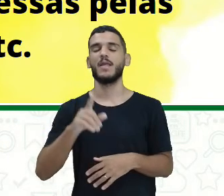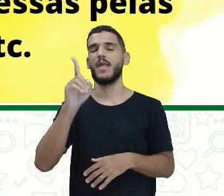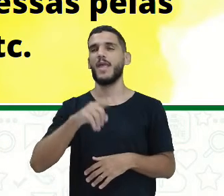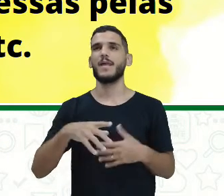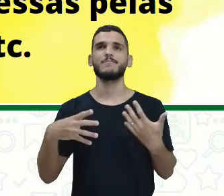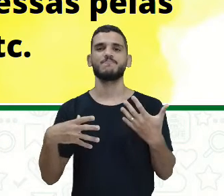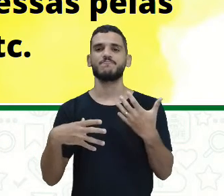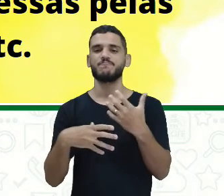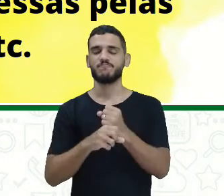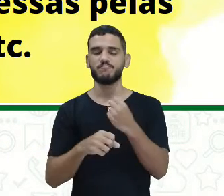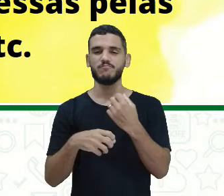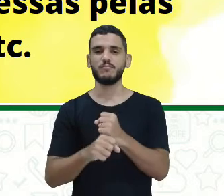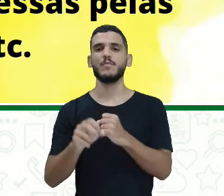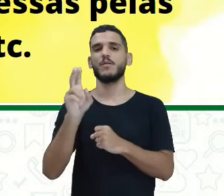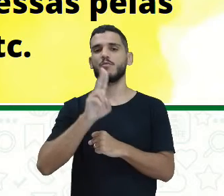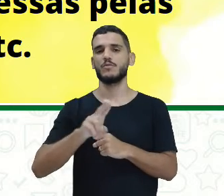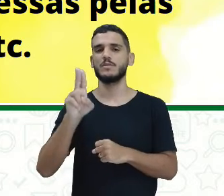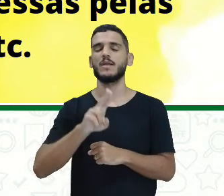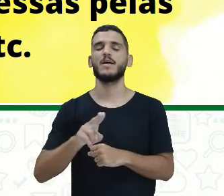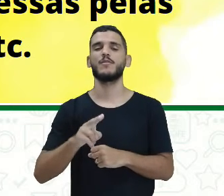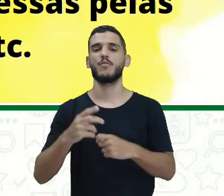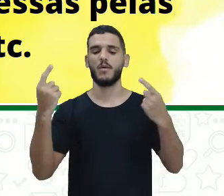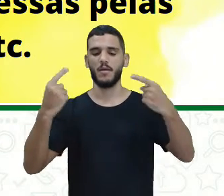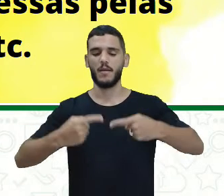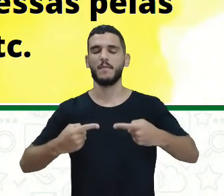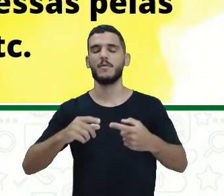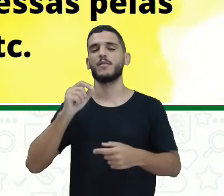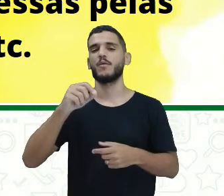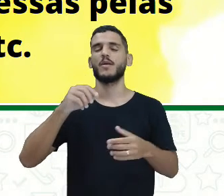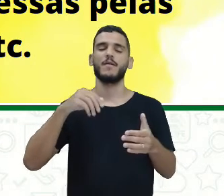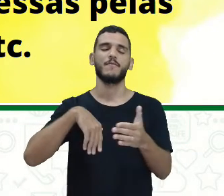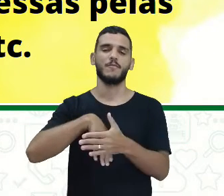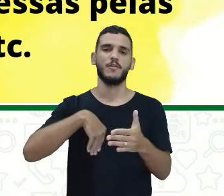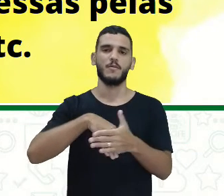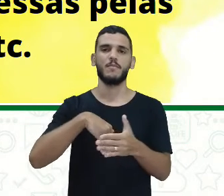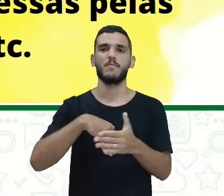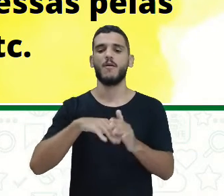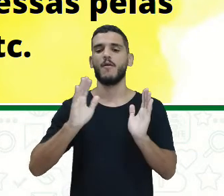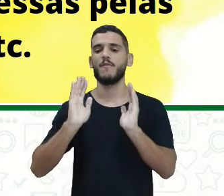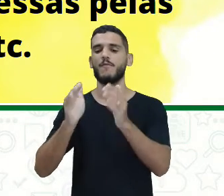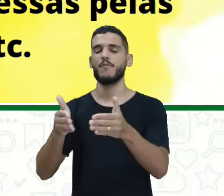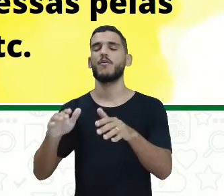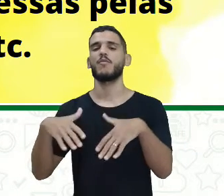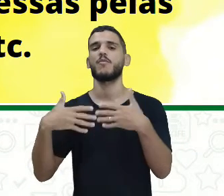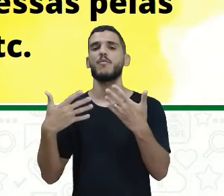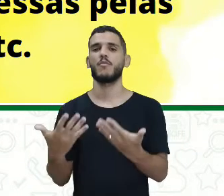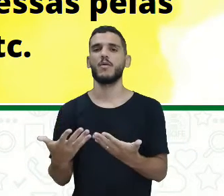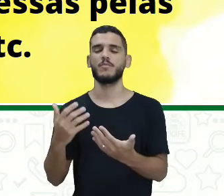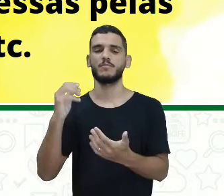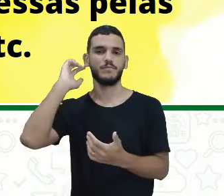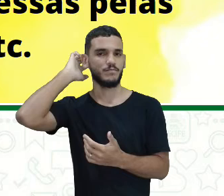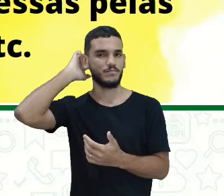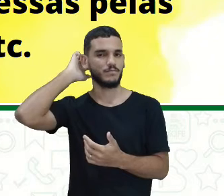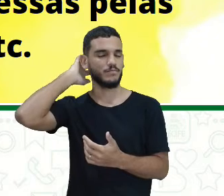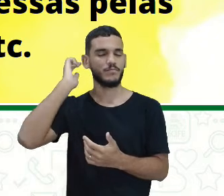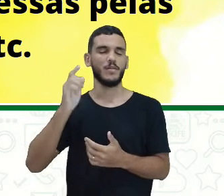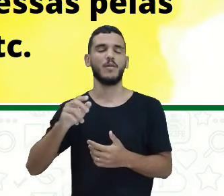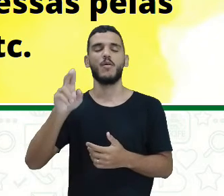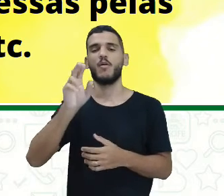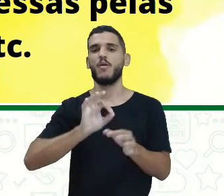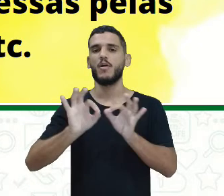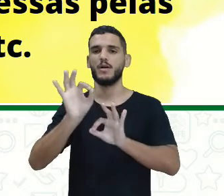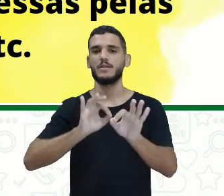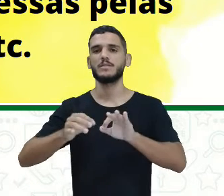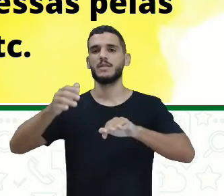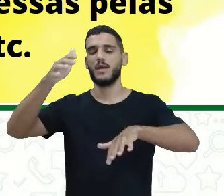ele é muito utilizado em campeonatos de futebol, no intuito de determinar a média de gols